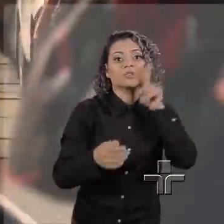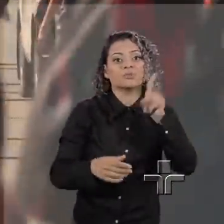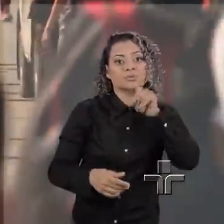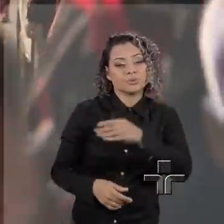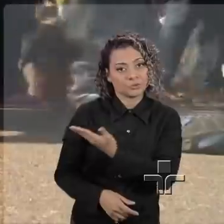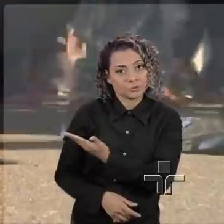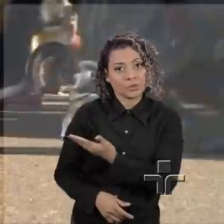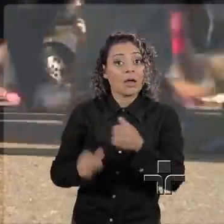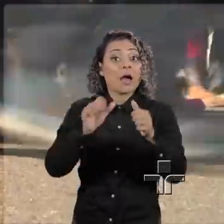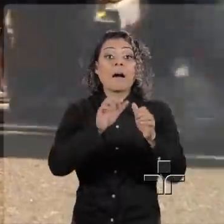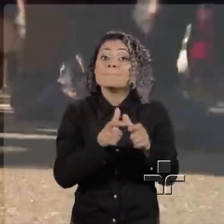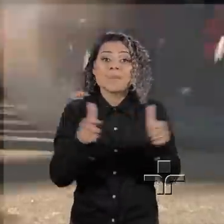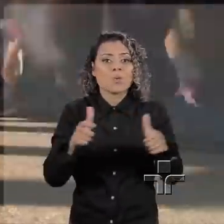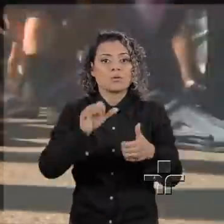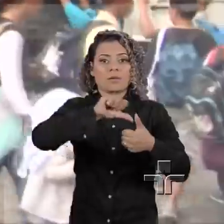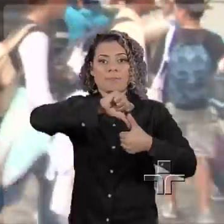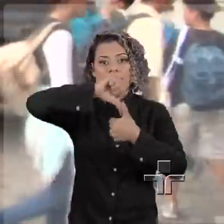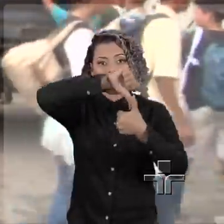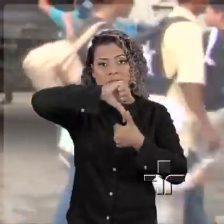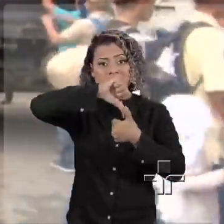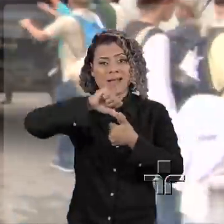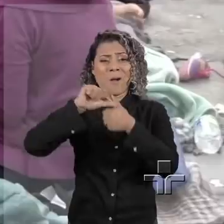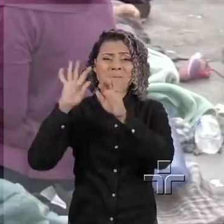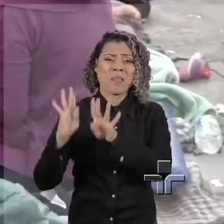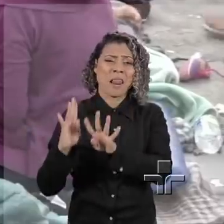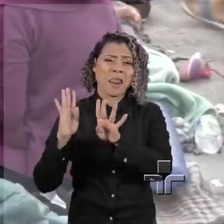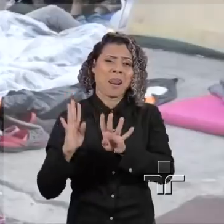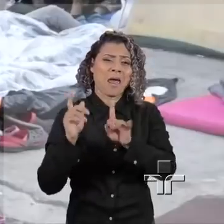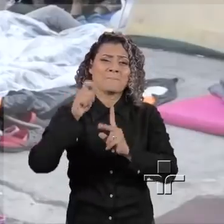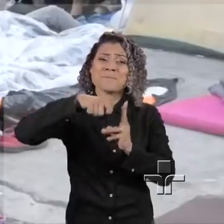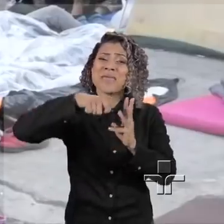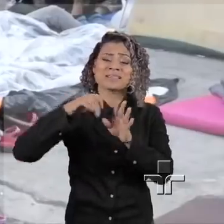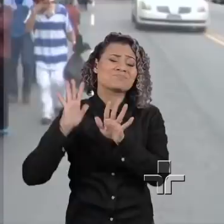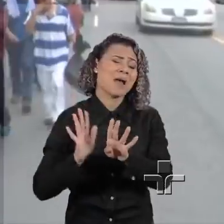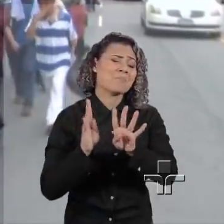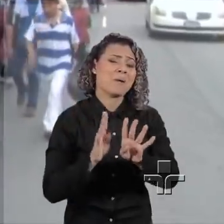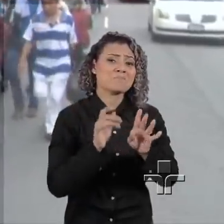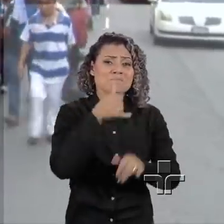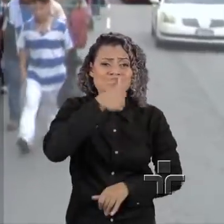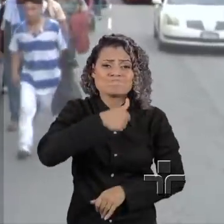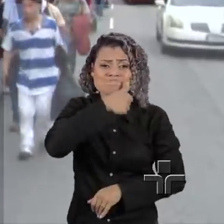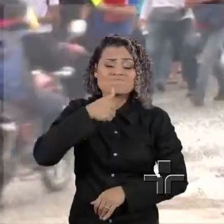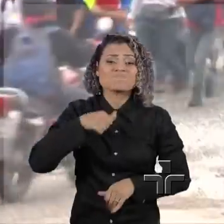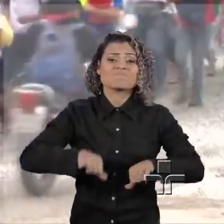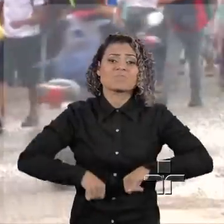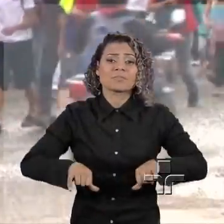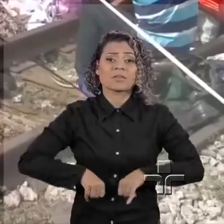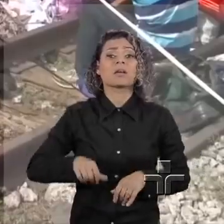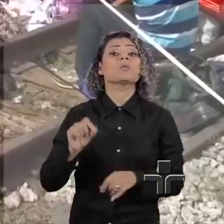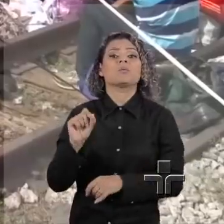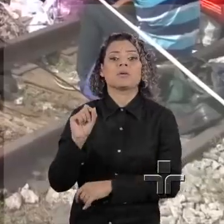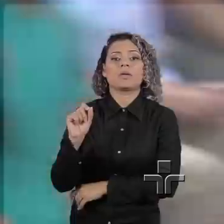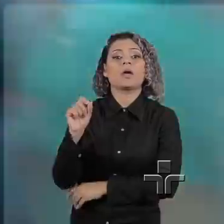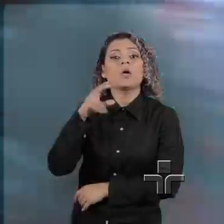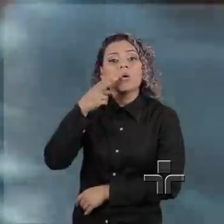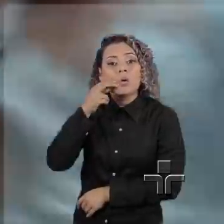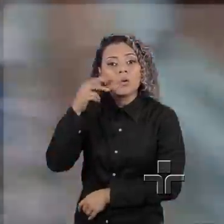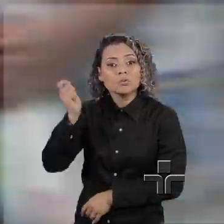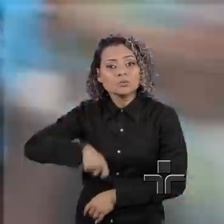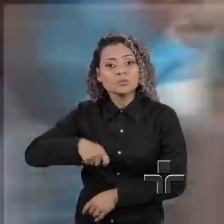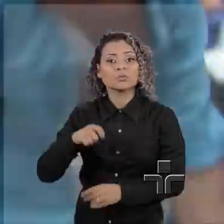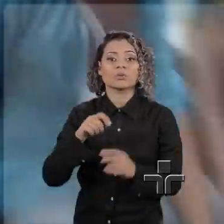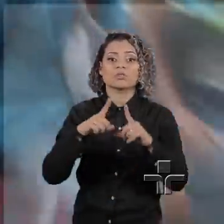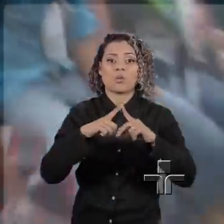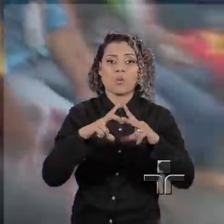América Central. Eles caminharam por meses para fugir da violência, miséria e recessão em países como Honduras, Guatemala, El Salvador e